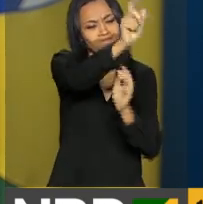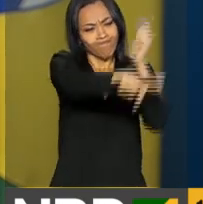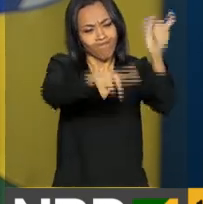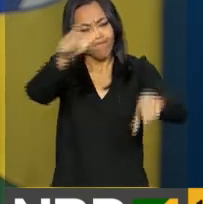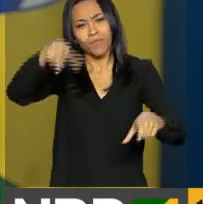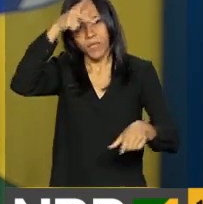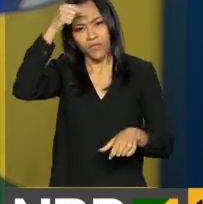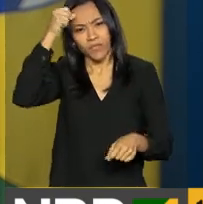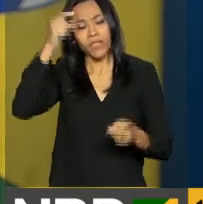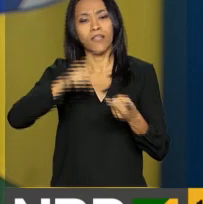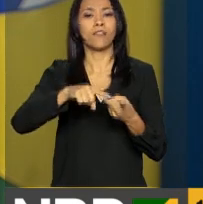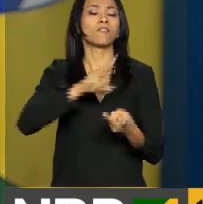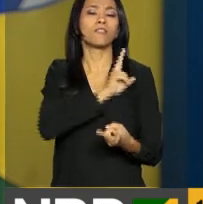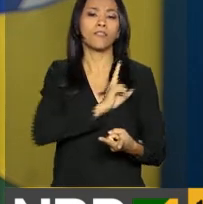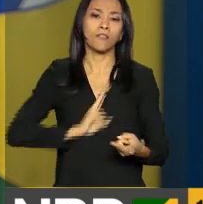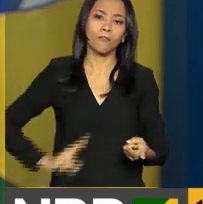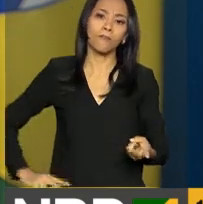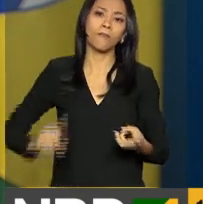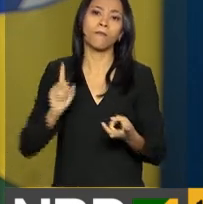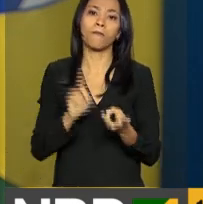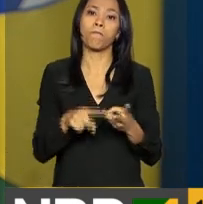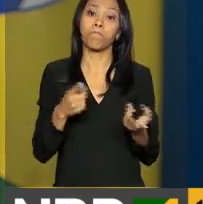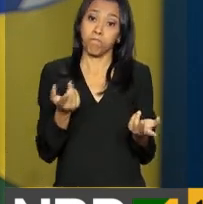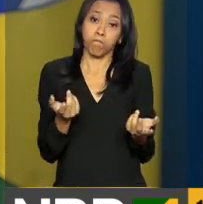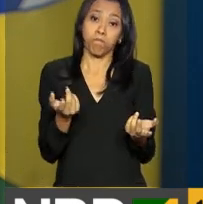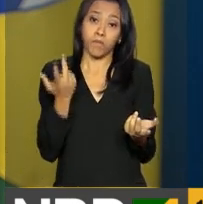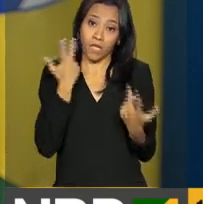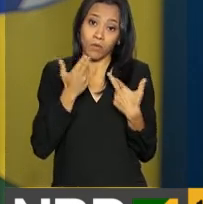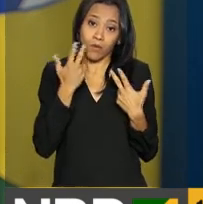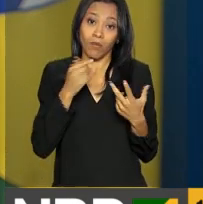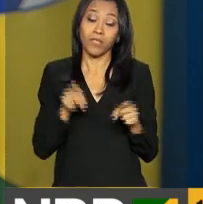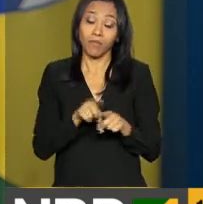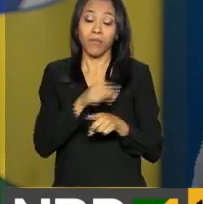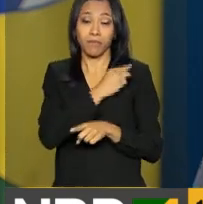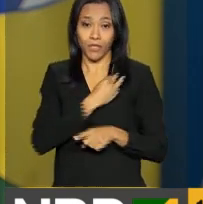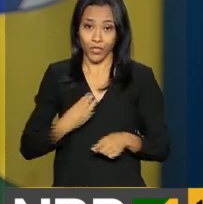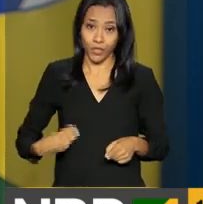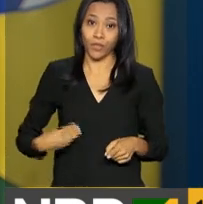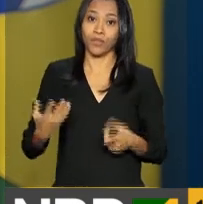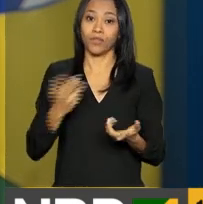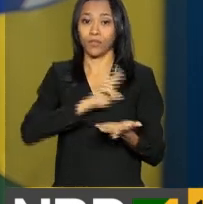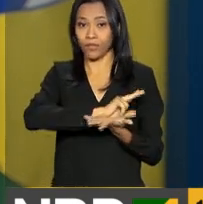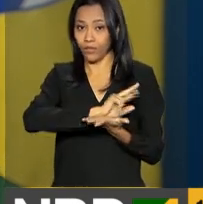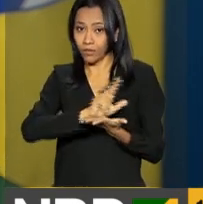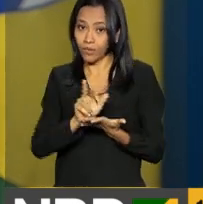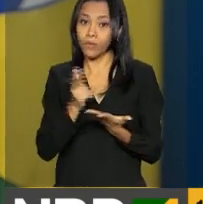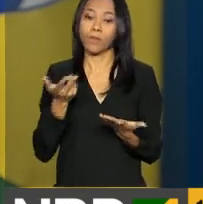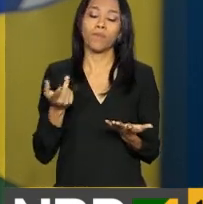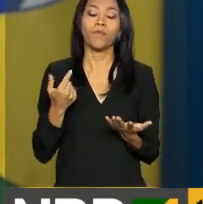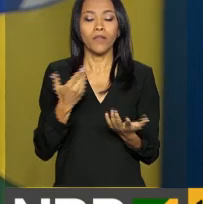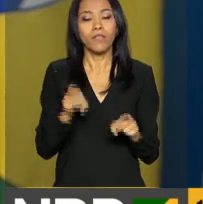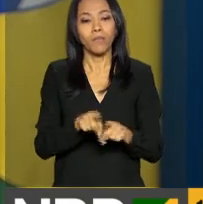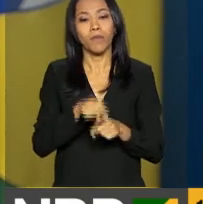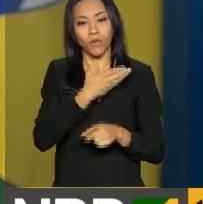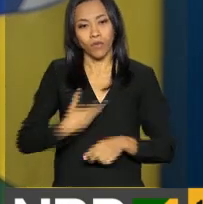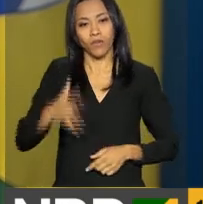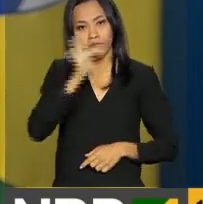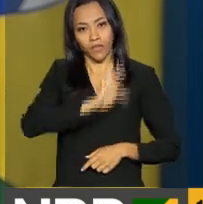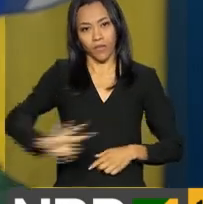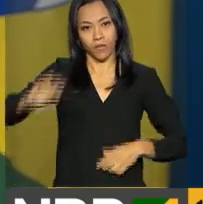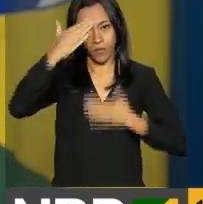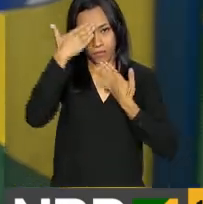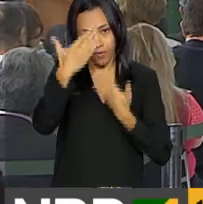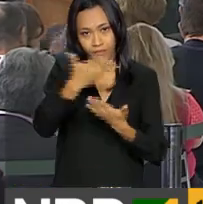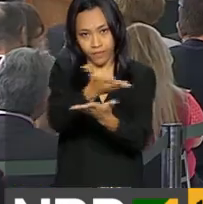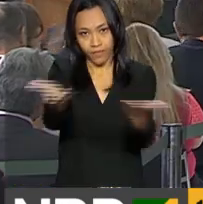deputados, senadores e, naturalmente, os membros ministros desta mesa e, eventualmente, o governo federal. Muito obrigado a vocês.